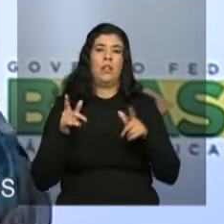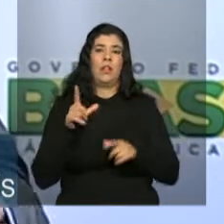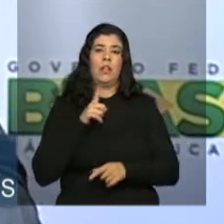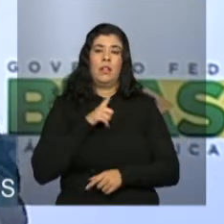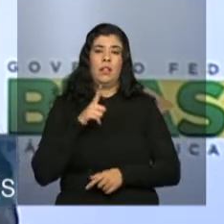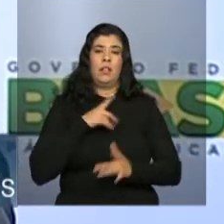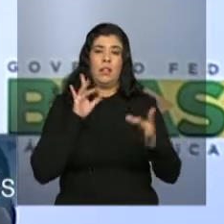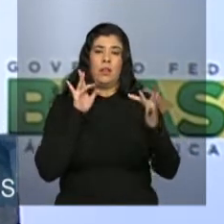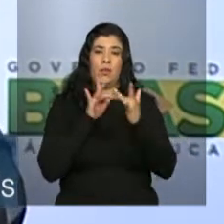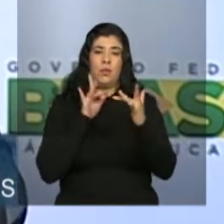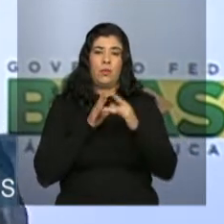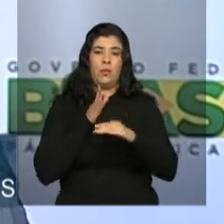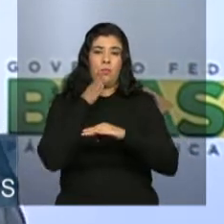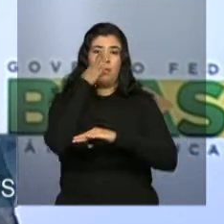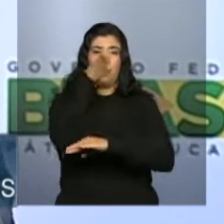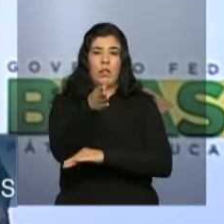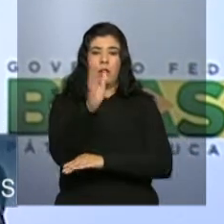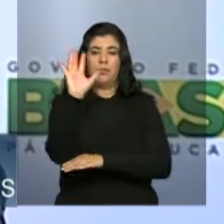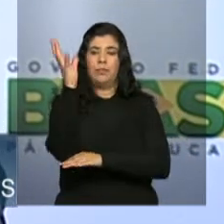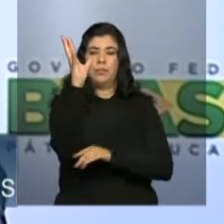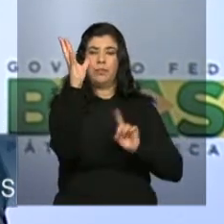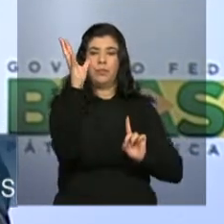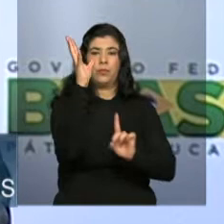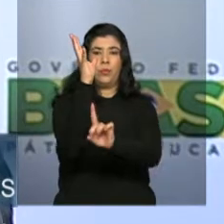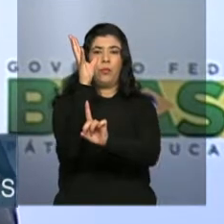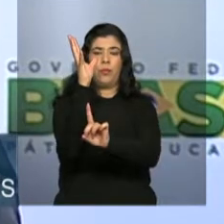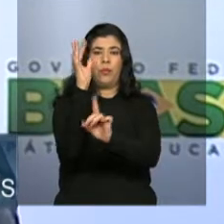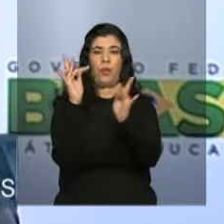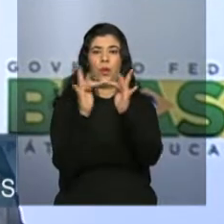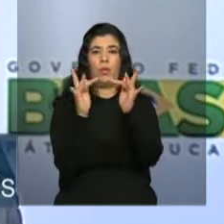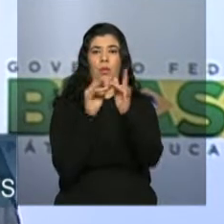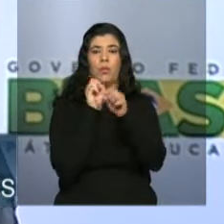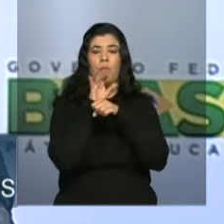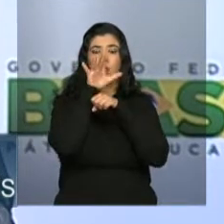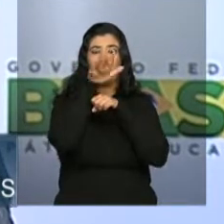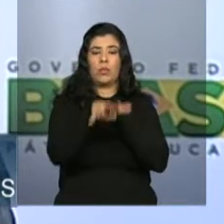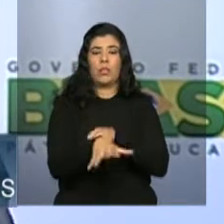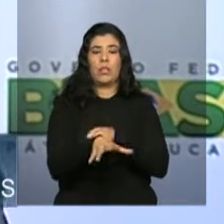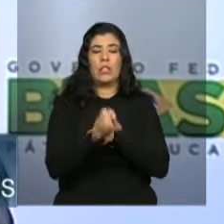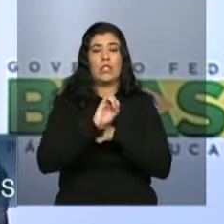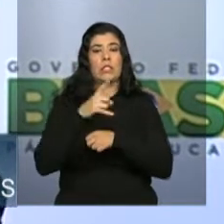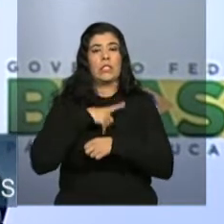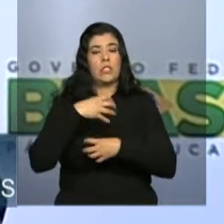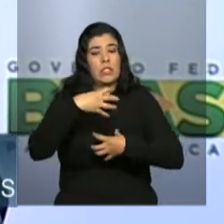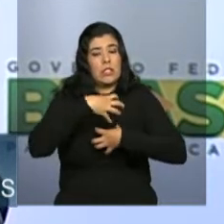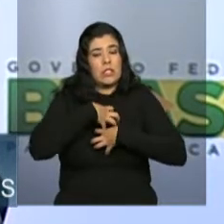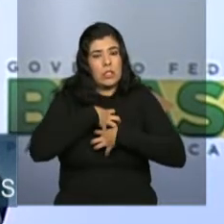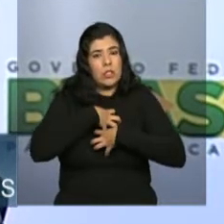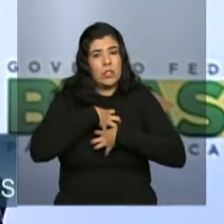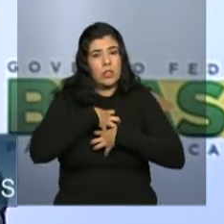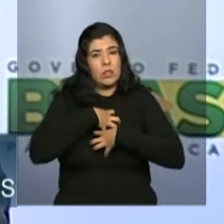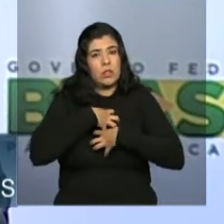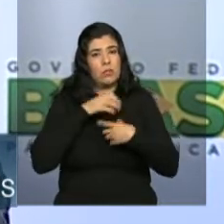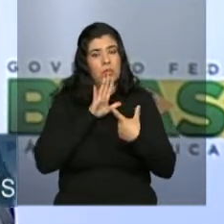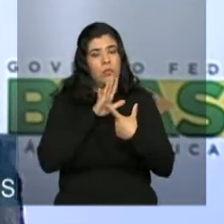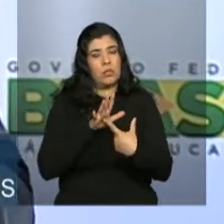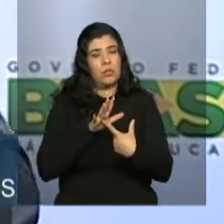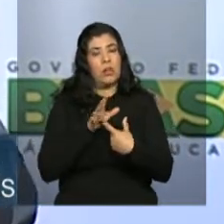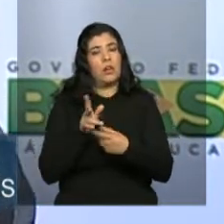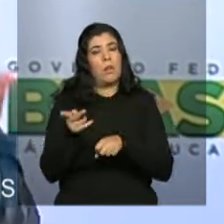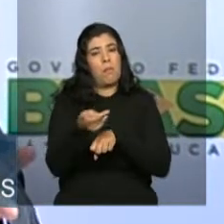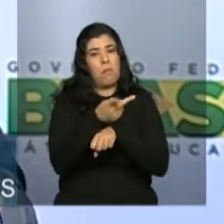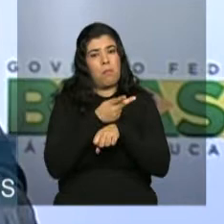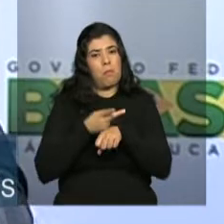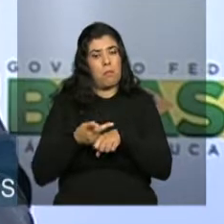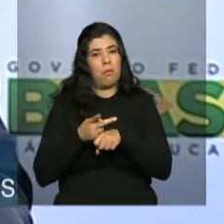oportunidade de entrar na mata que foram as cachoeiras é a partir de sinais e sintomas procure o serviço de saúde e aquelas que